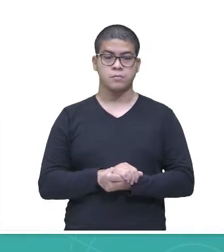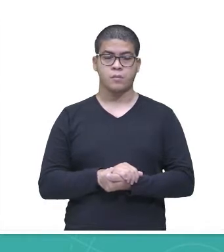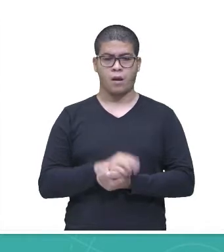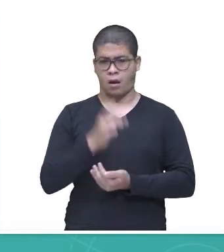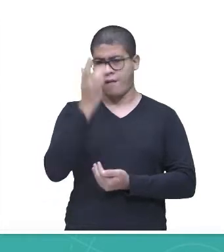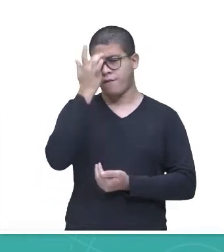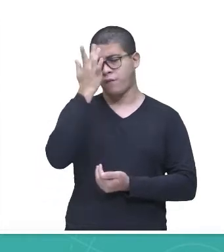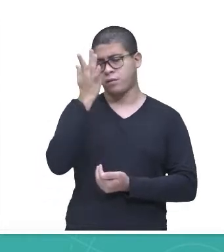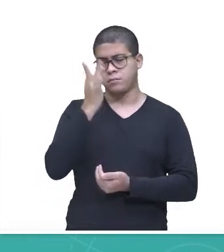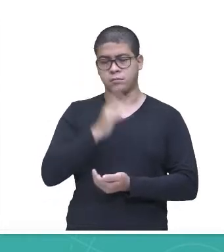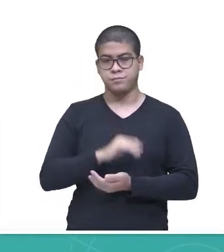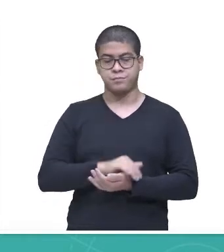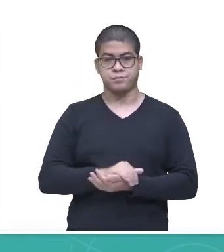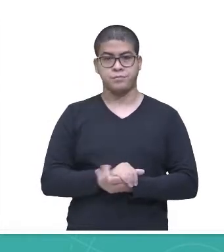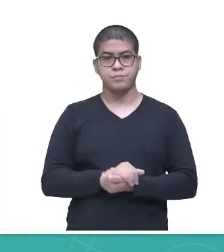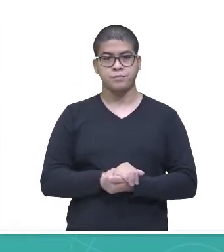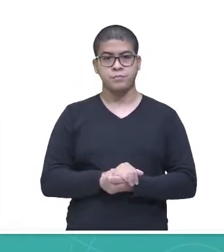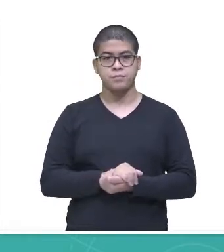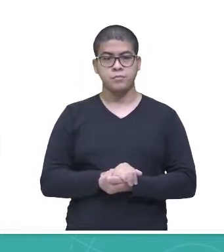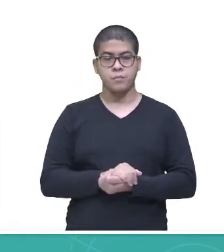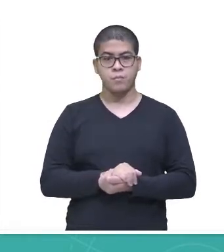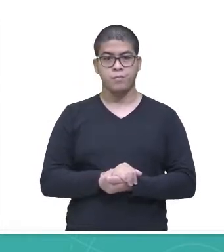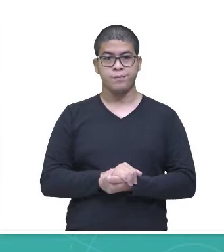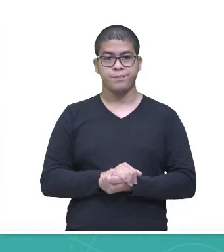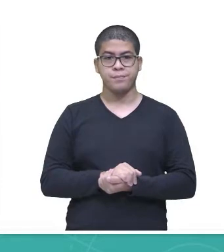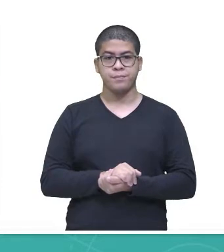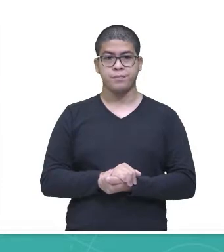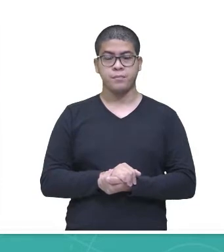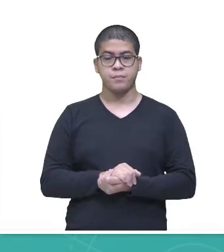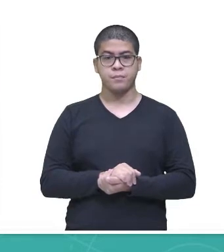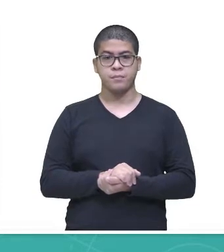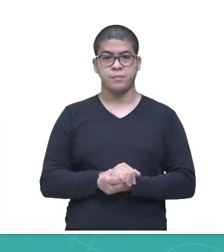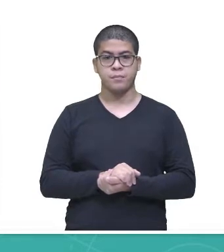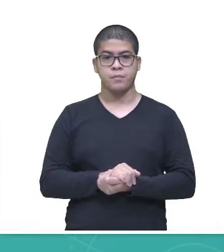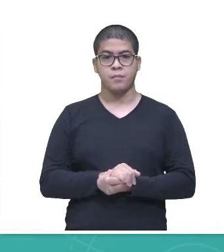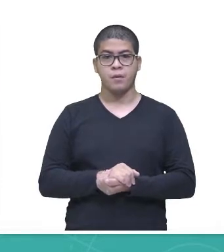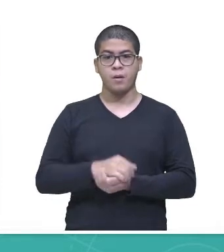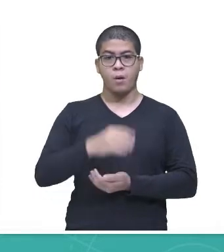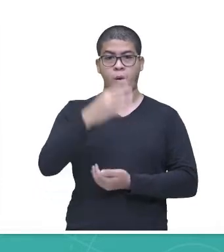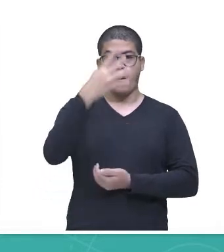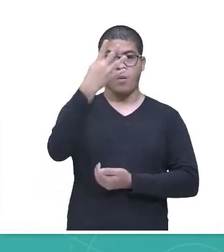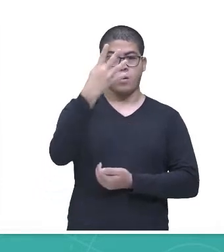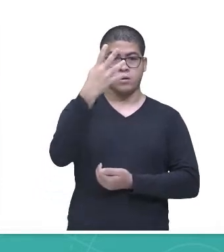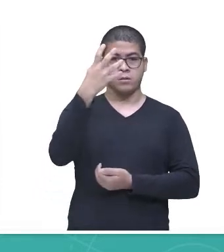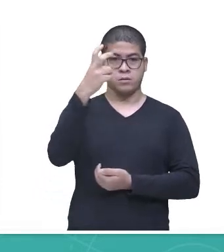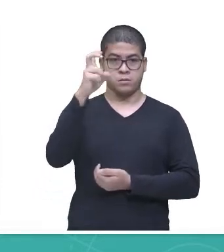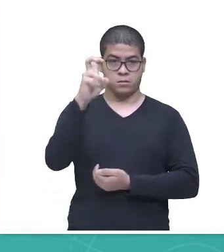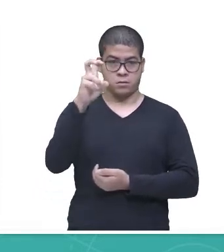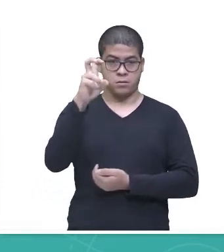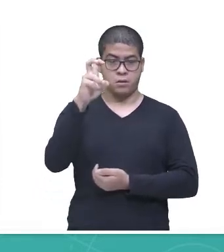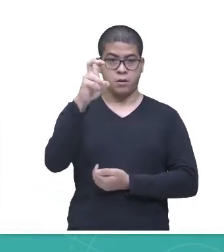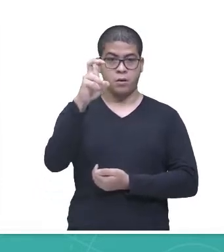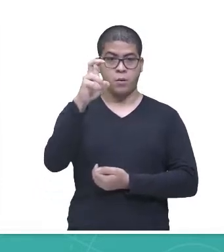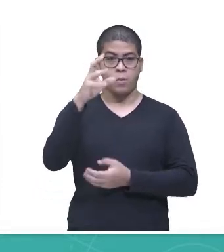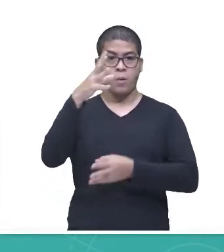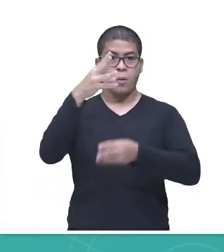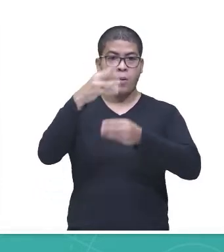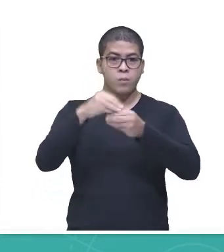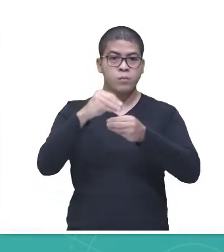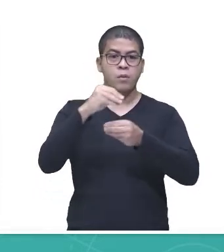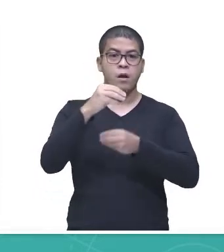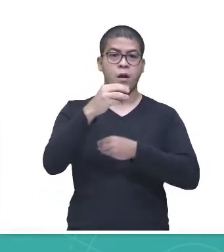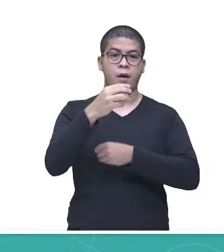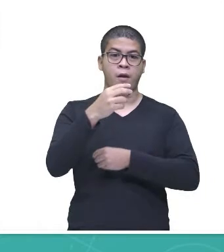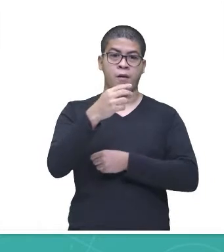simples. Agora a gente vai somar a casa dos minutos. 5 mais 3, 8